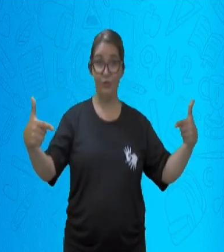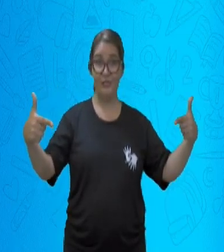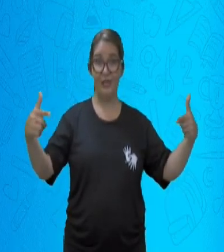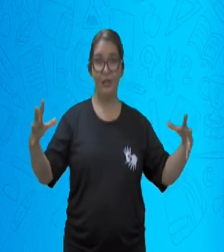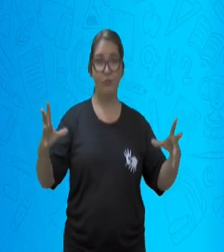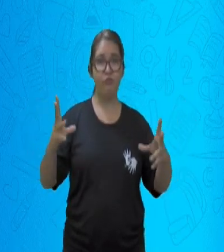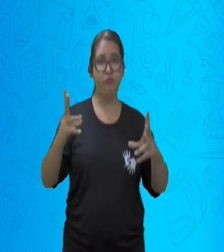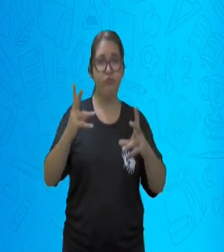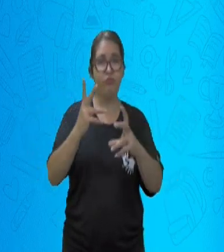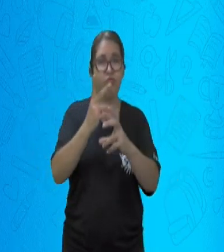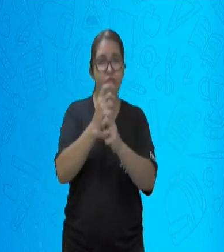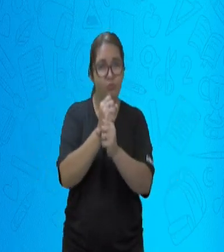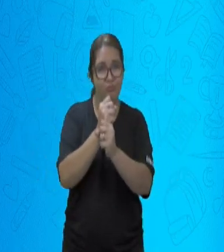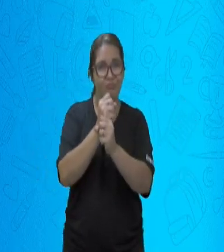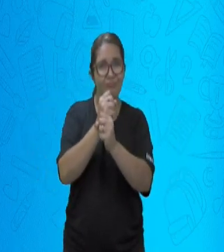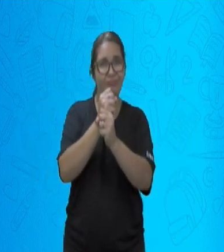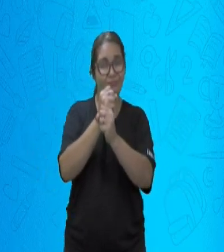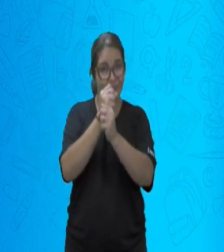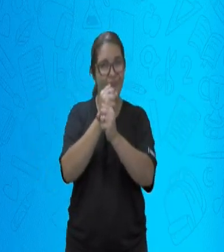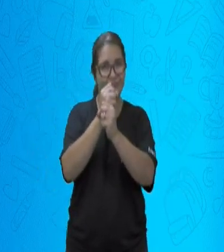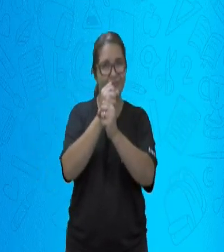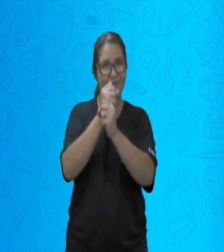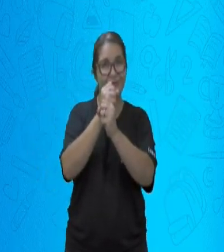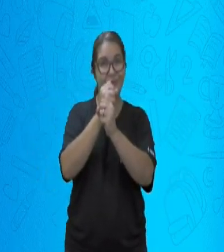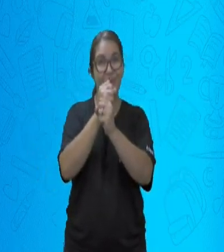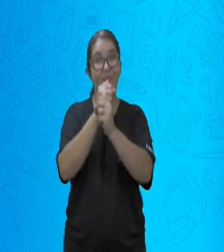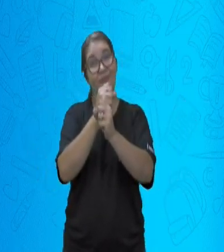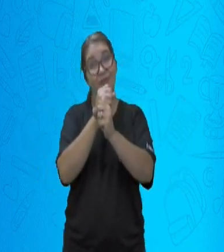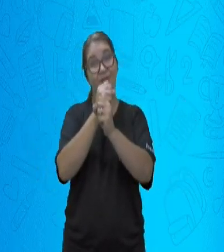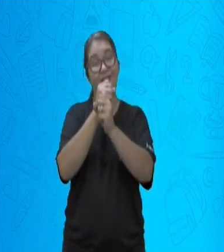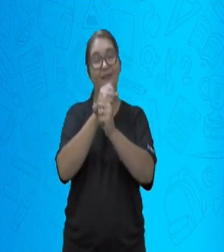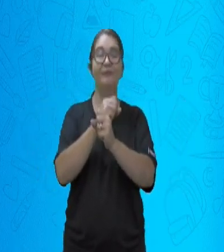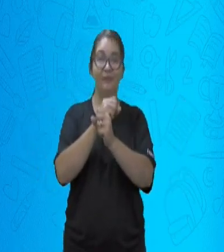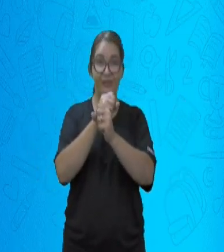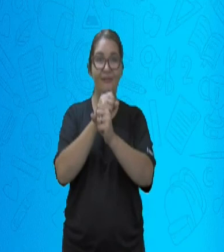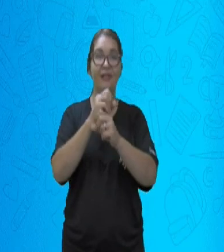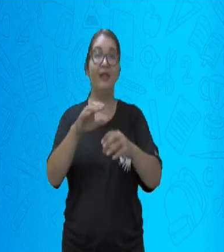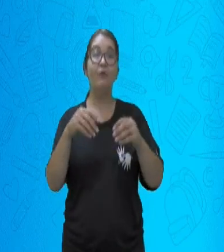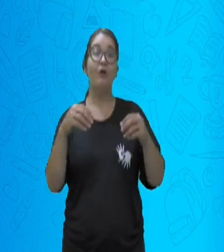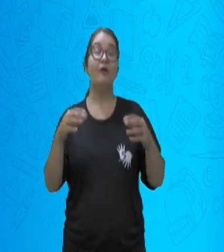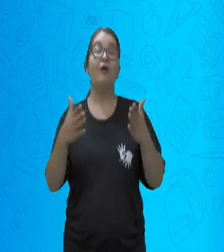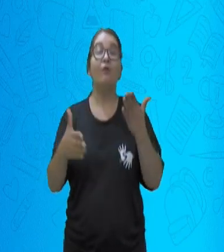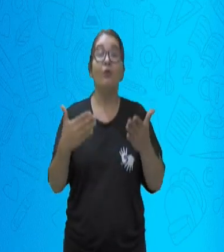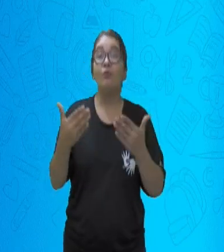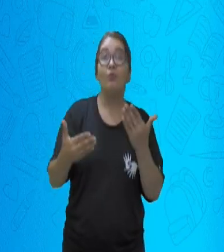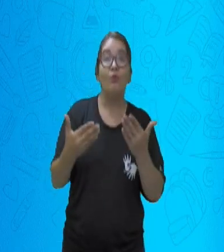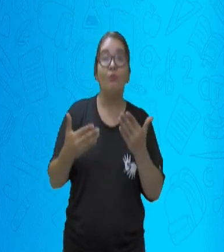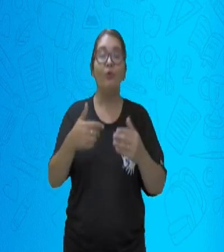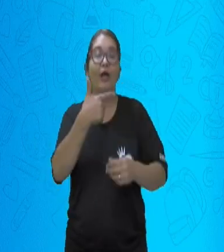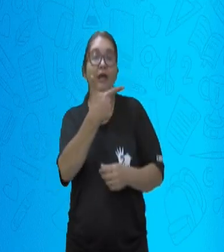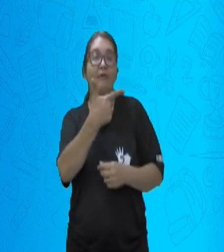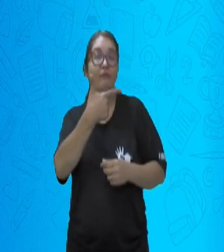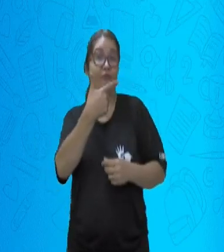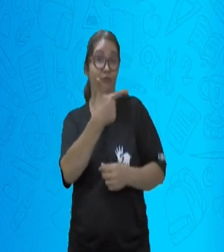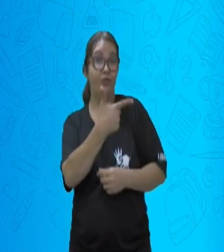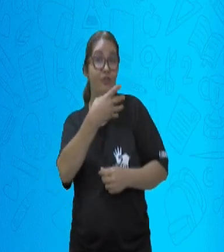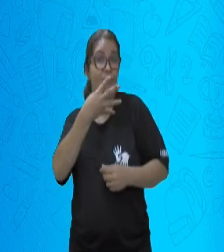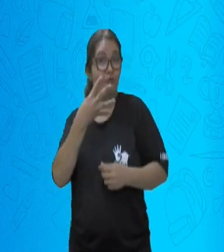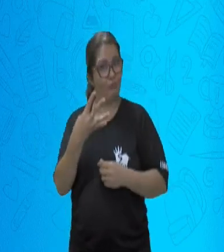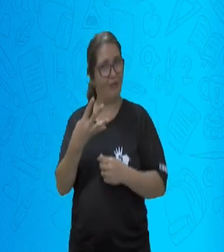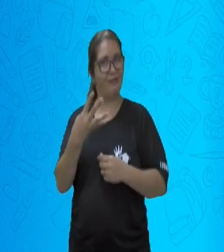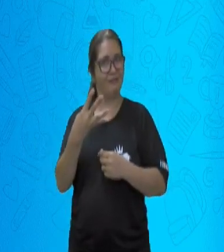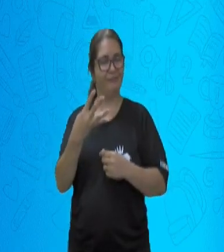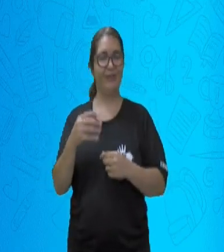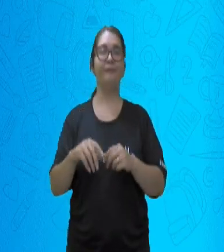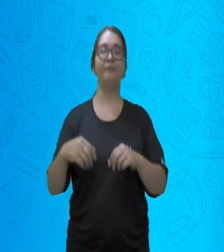Juntando as duas caixas, se eu for contar aqui, eu tenho 12 mais 12, não é isso? 12, olha o